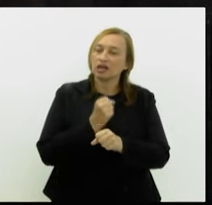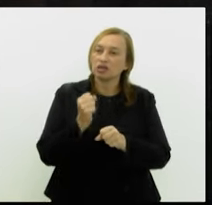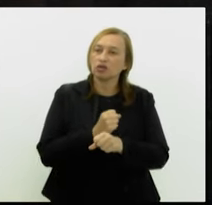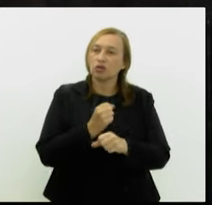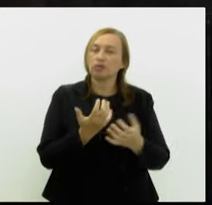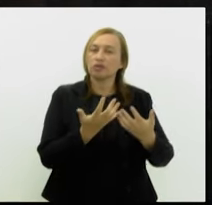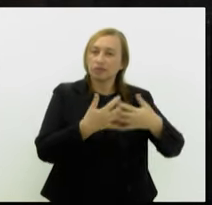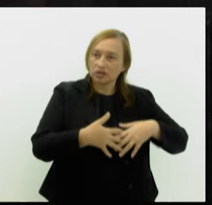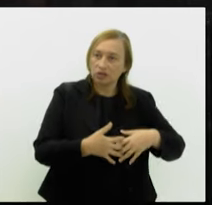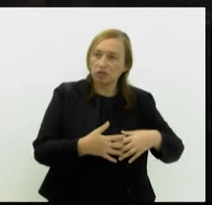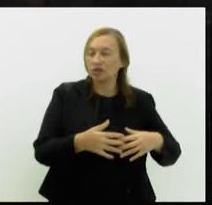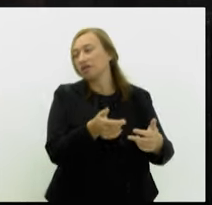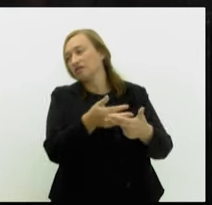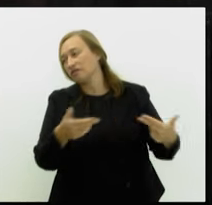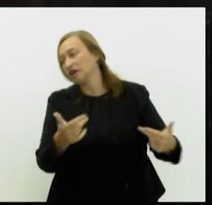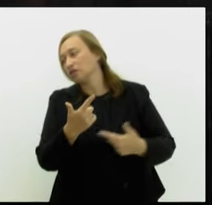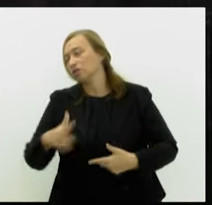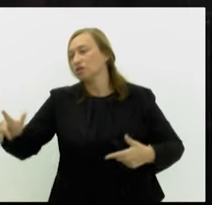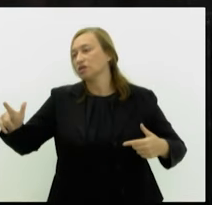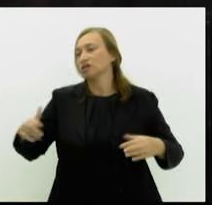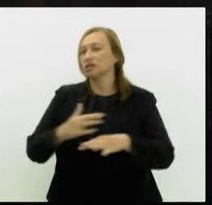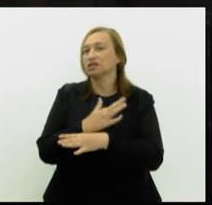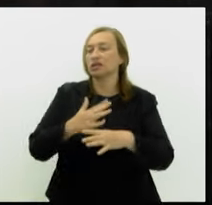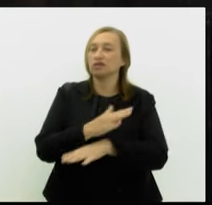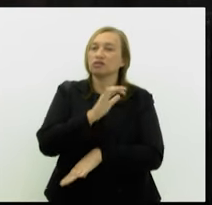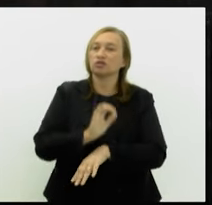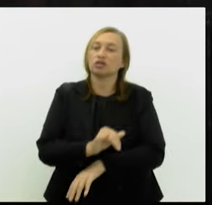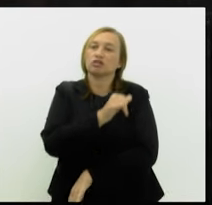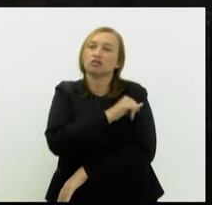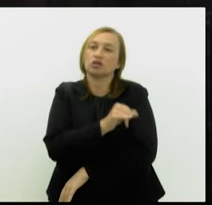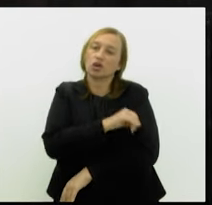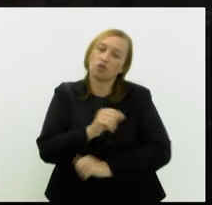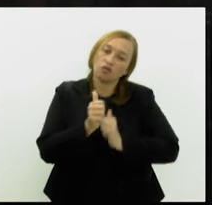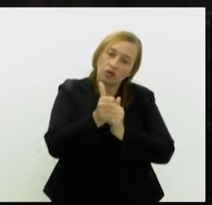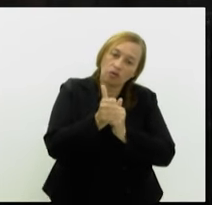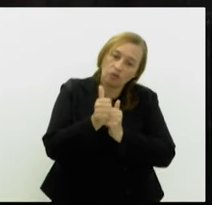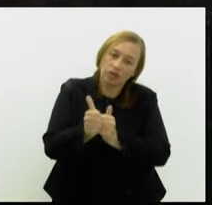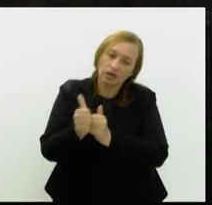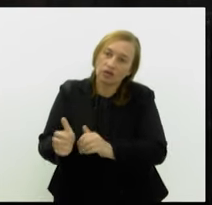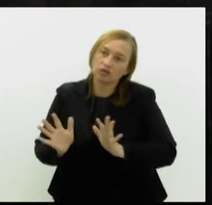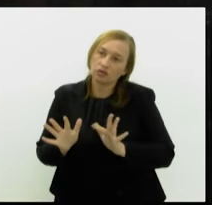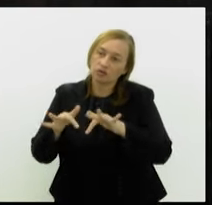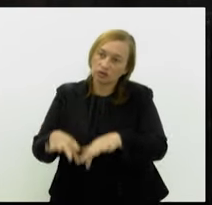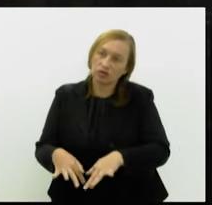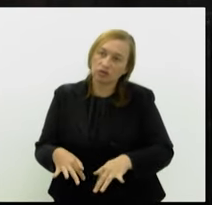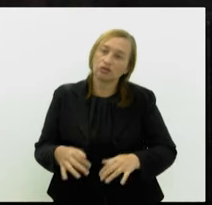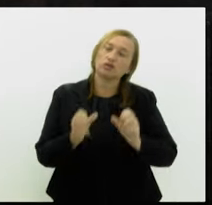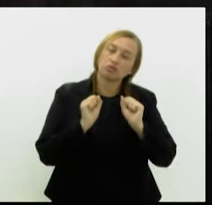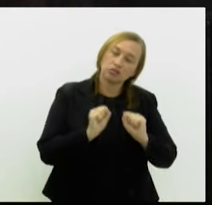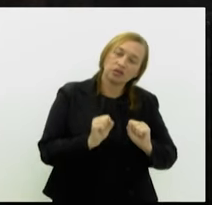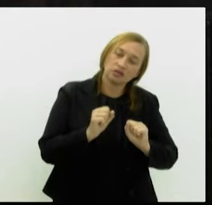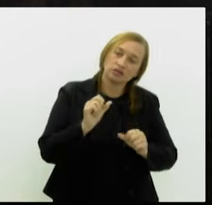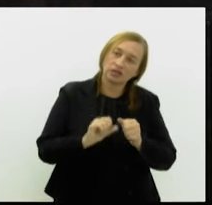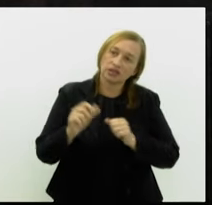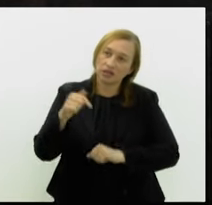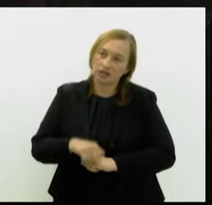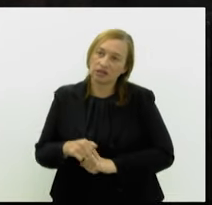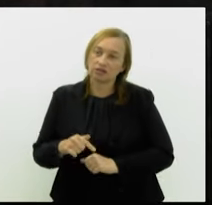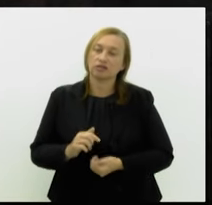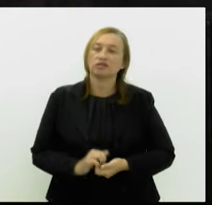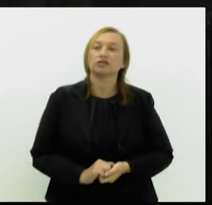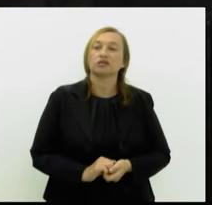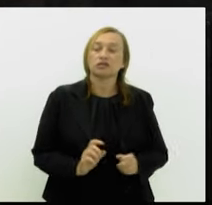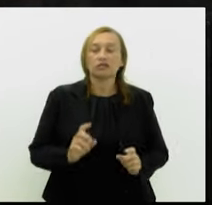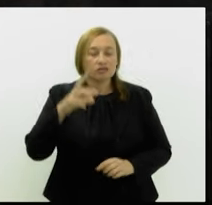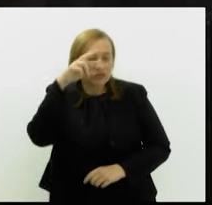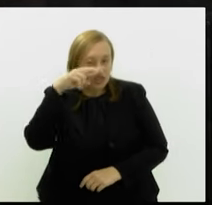Petrópolis, mas em tantas outras cidades do Estado do Rio de Janeiro. Vou acompanhar até o final, que é o que a gente pode fazer aqui com o mandato legislativo,